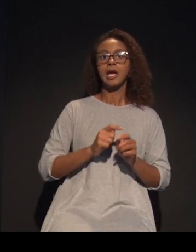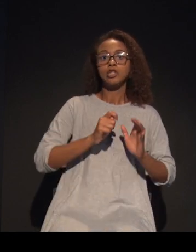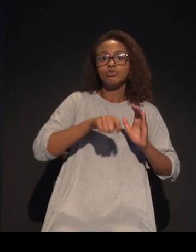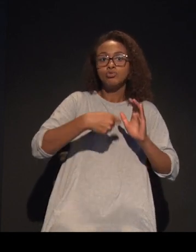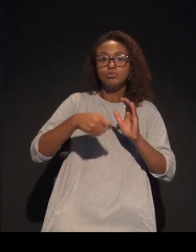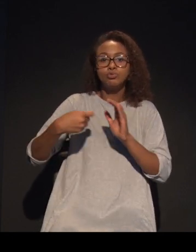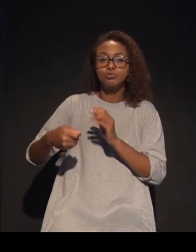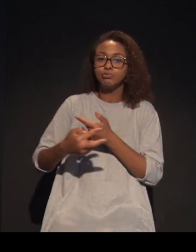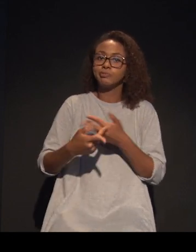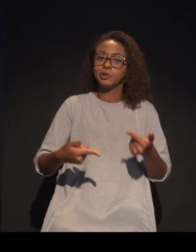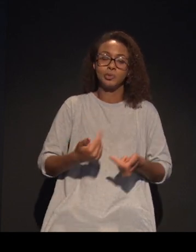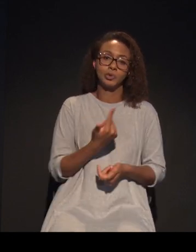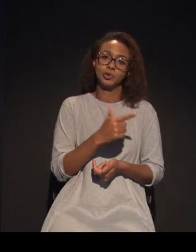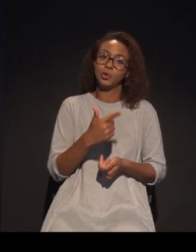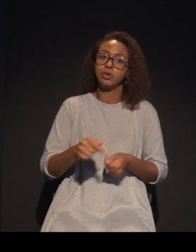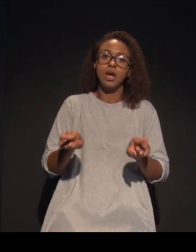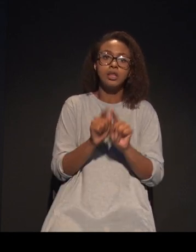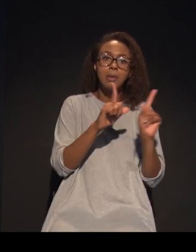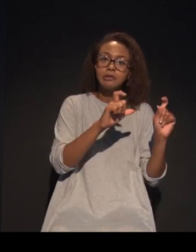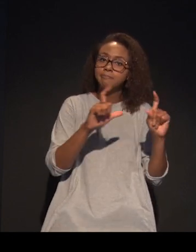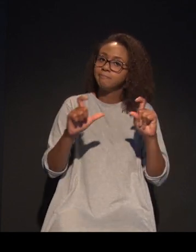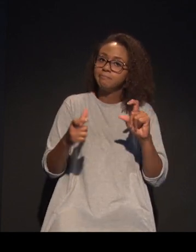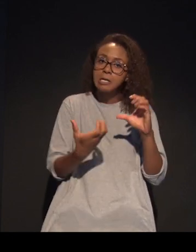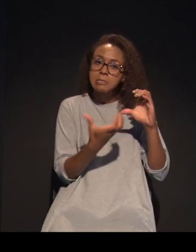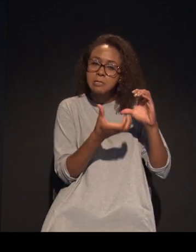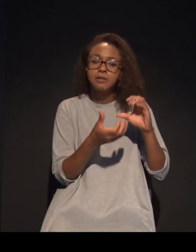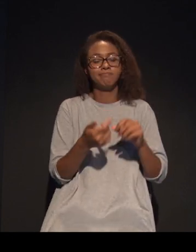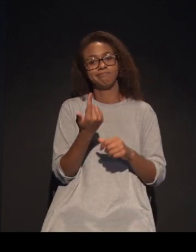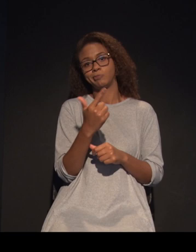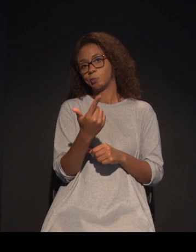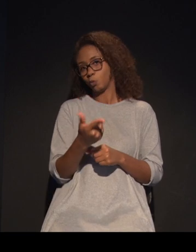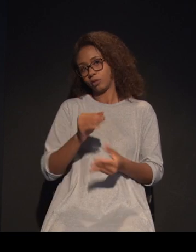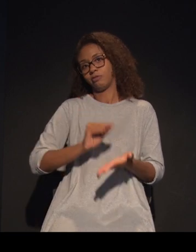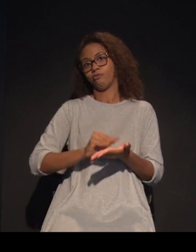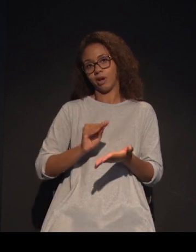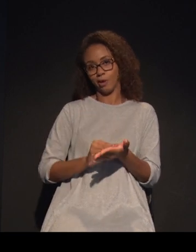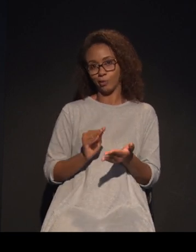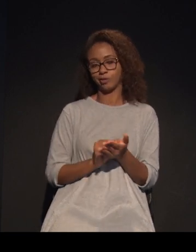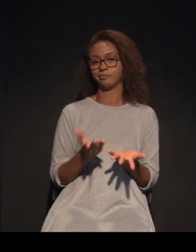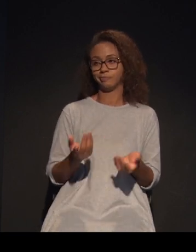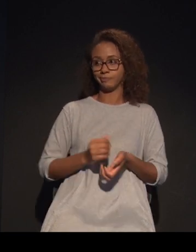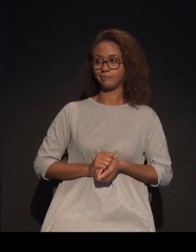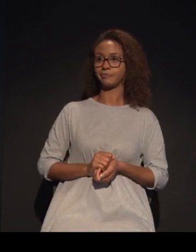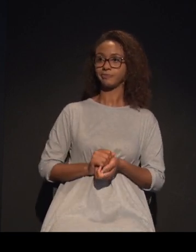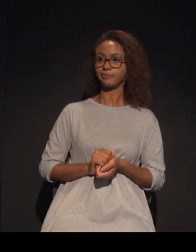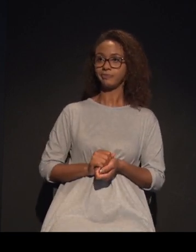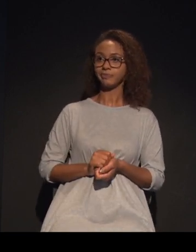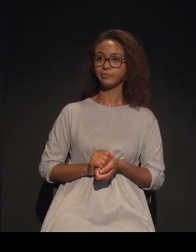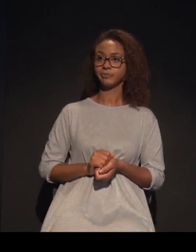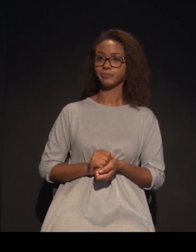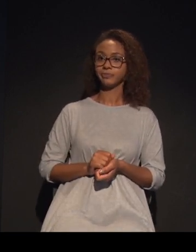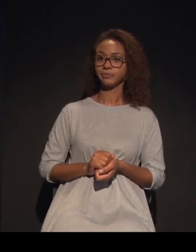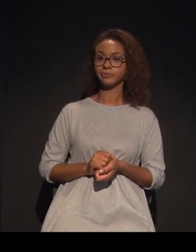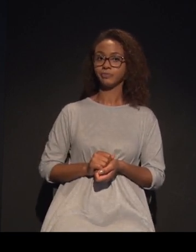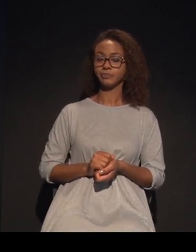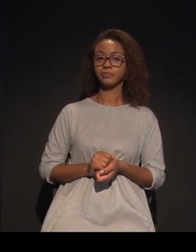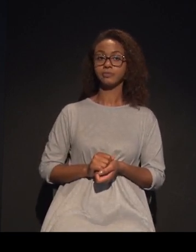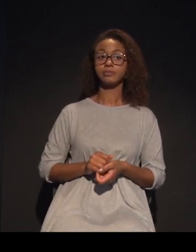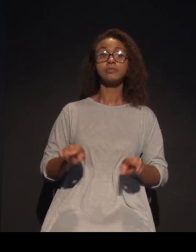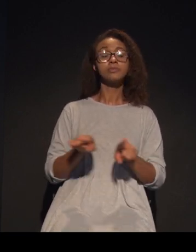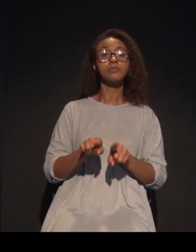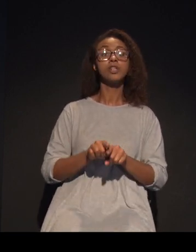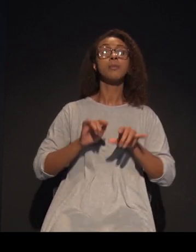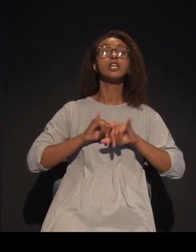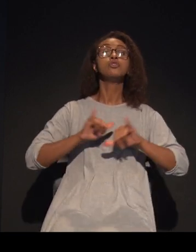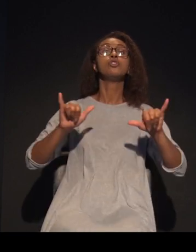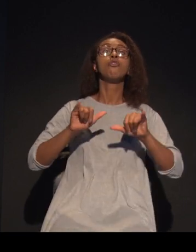registro e fotografia de qualidade do evento é e divulgação